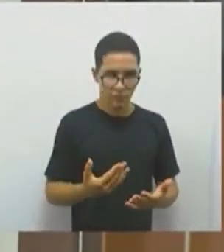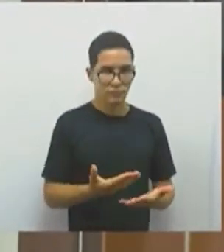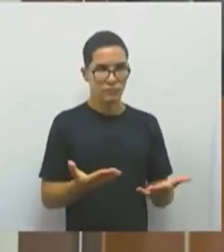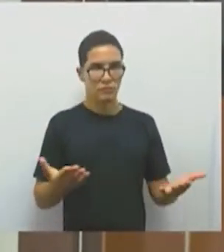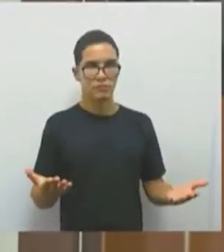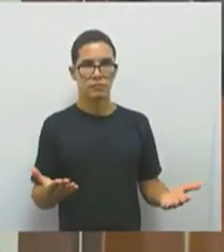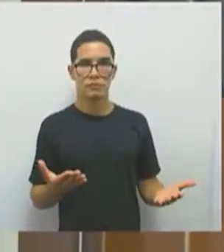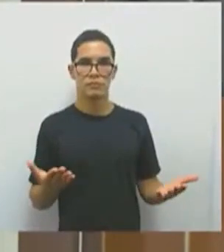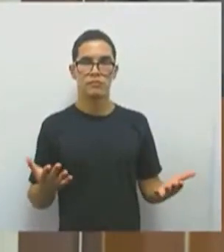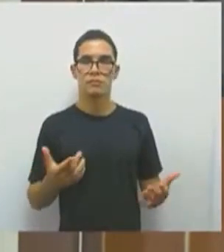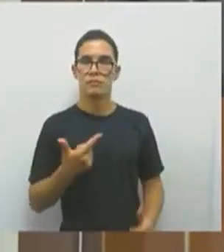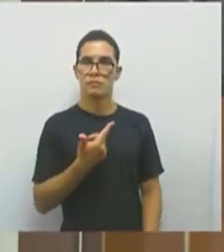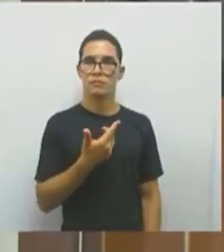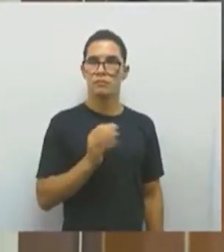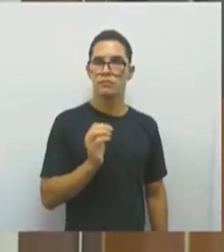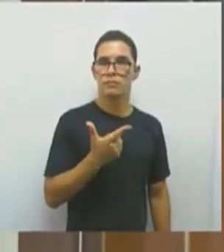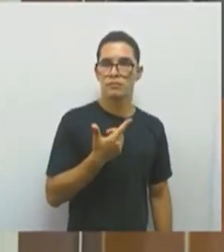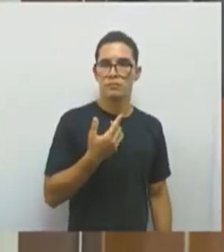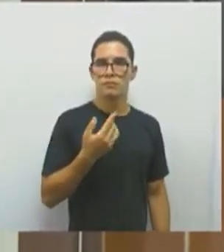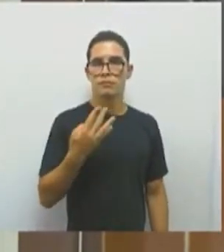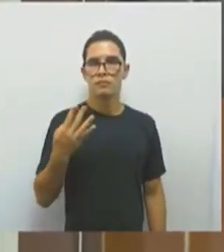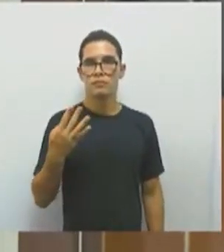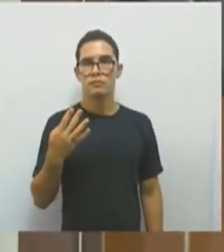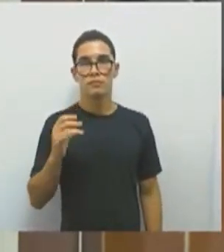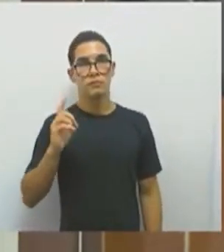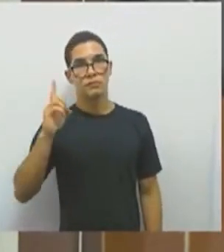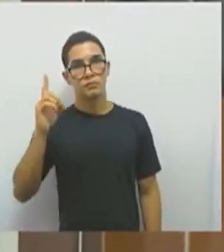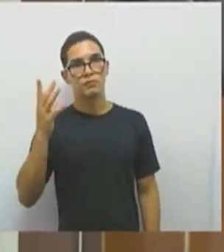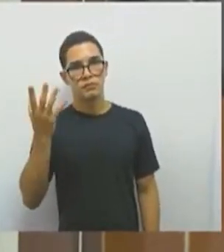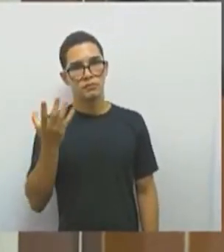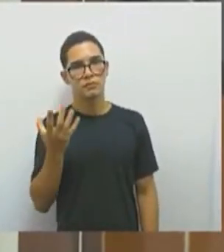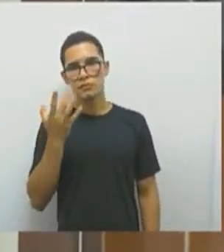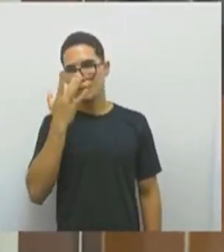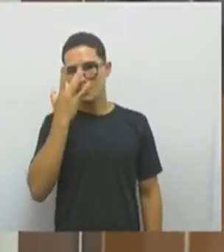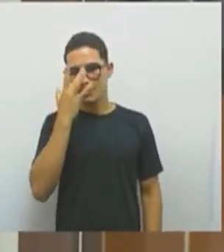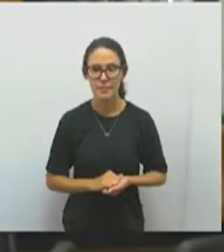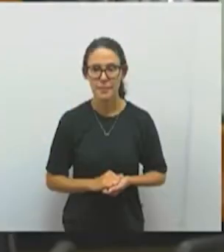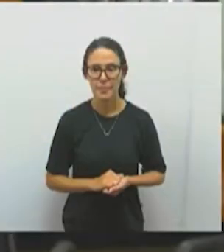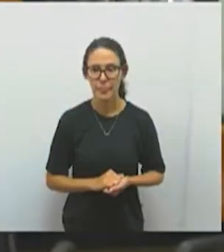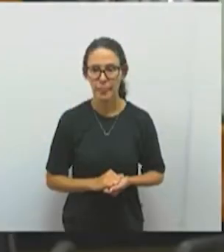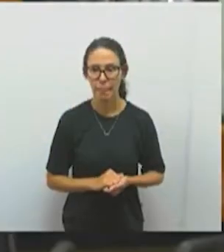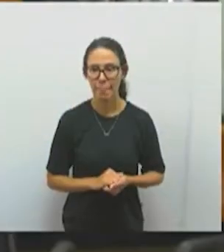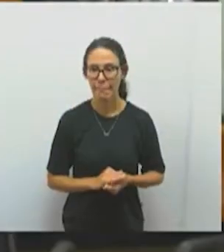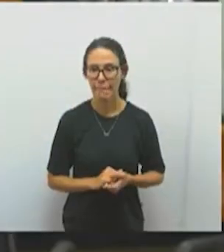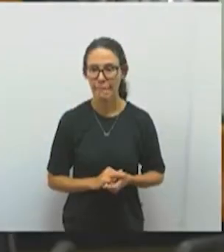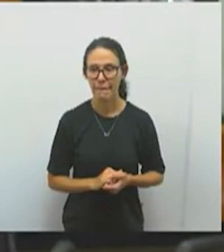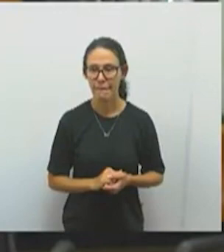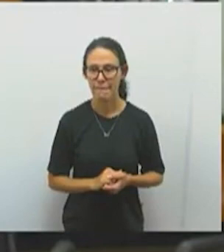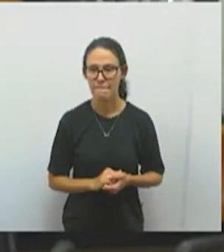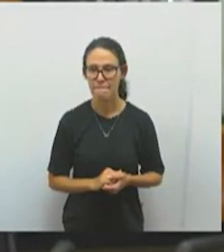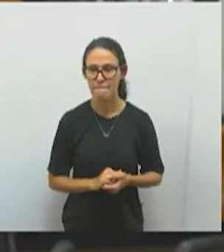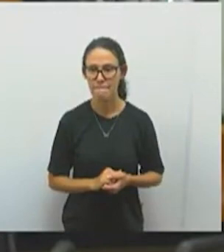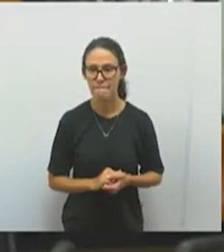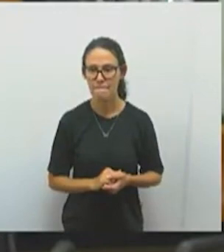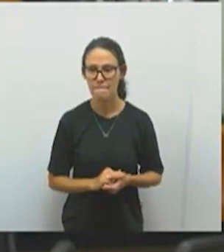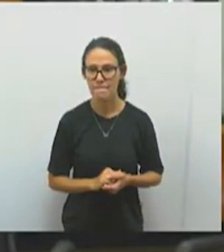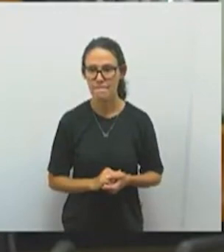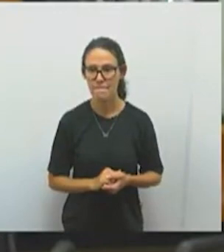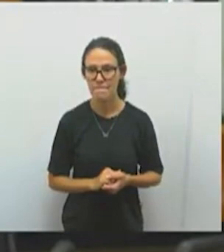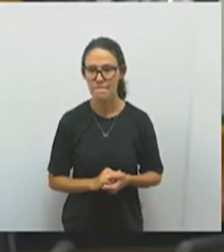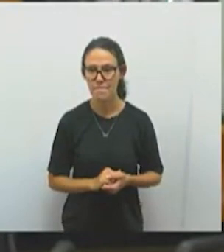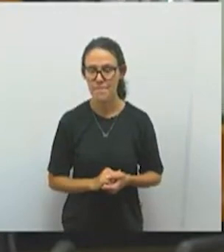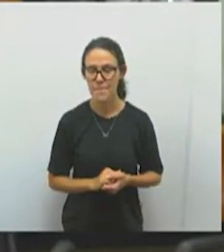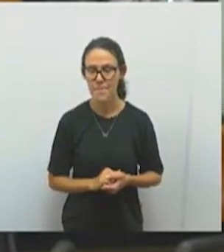gente vai entrar no ano de 2024 se Deus quiser a 200% além de apresentar um Panorama Geral das